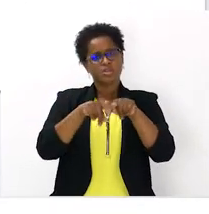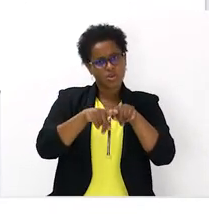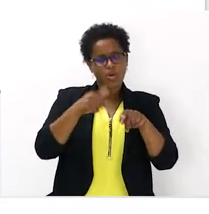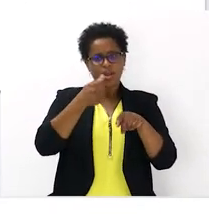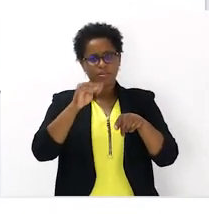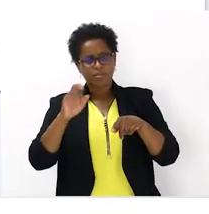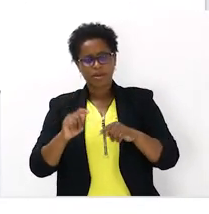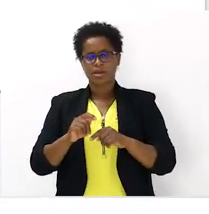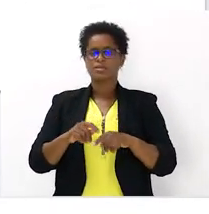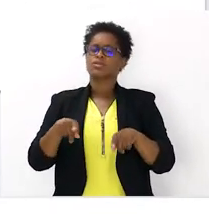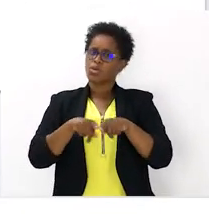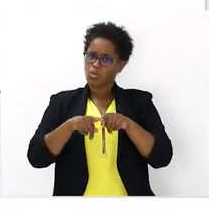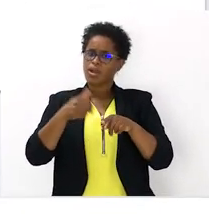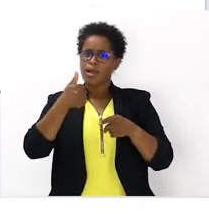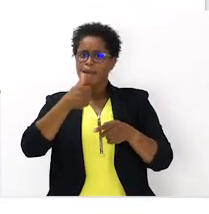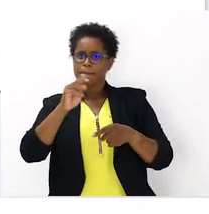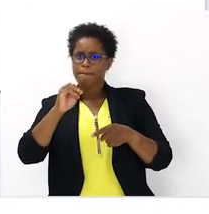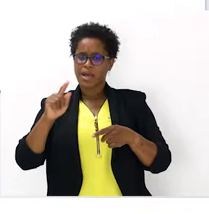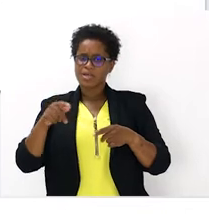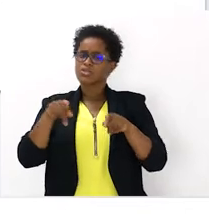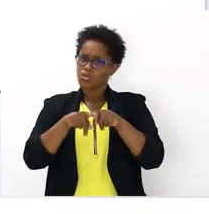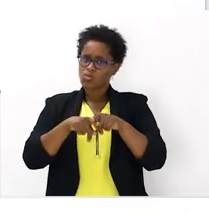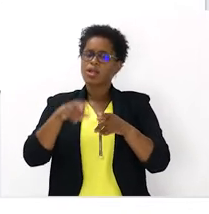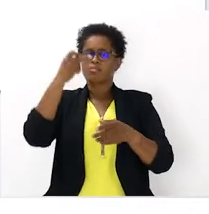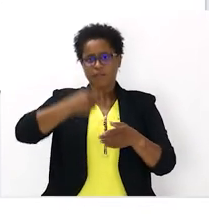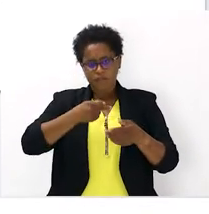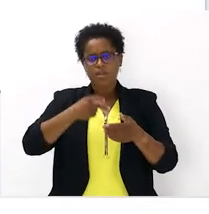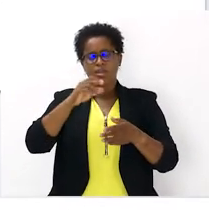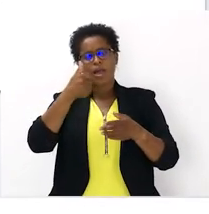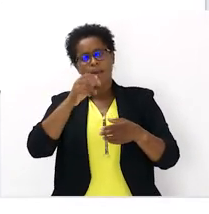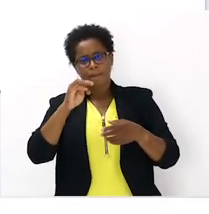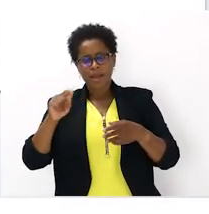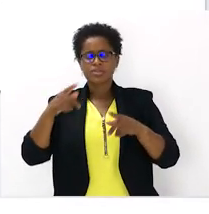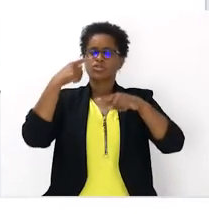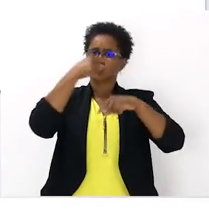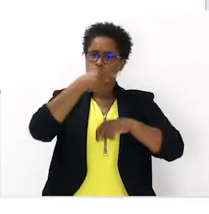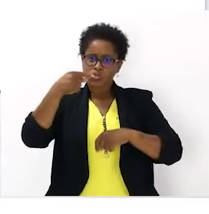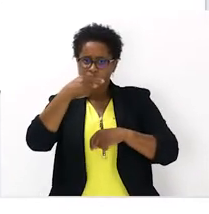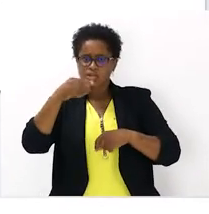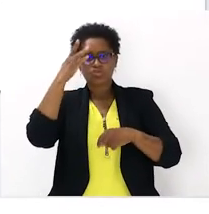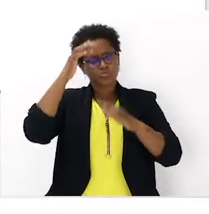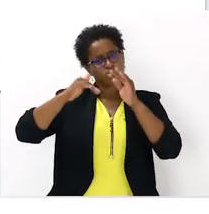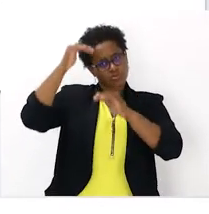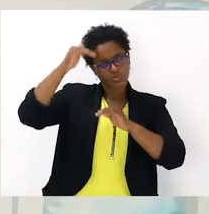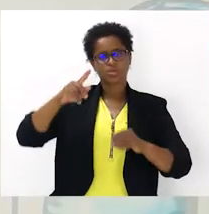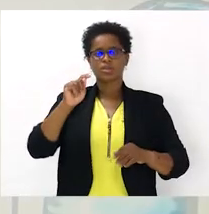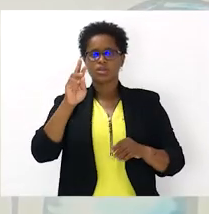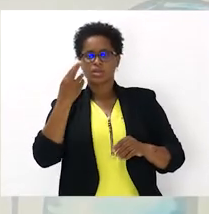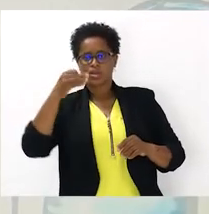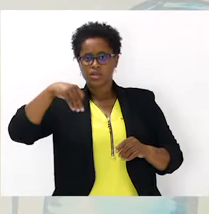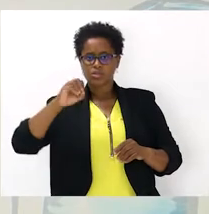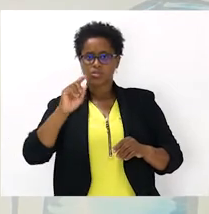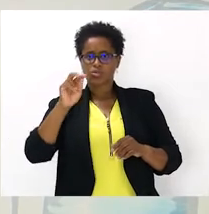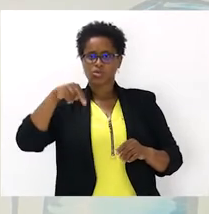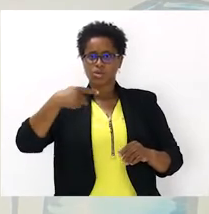Divisão de potência com a mesma base. Mantém-se a base e subtrai-se expoente. Ora,